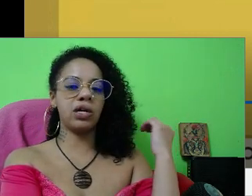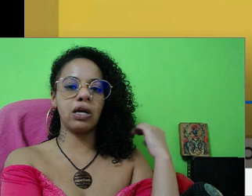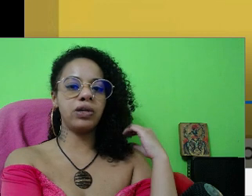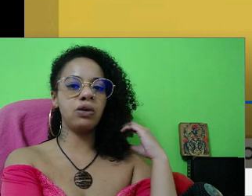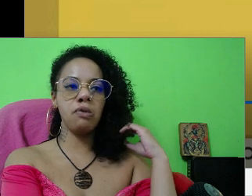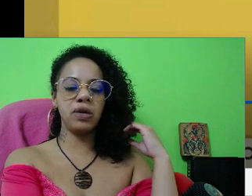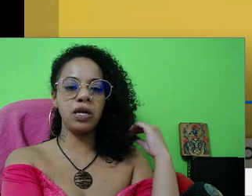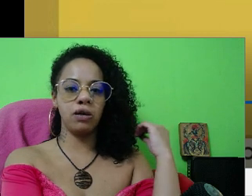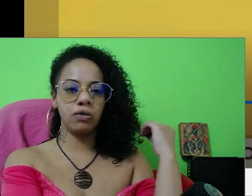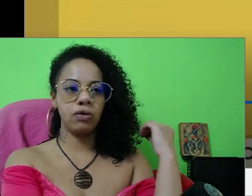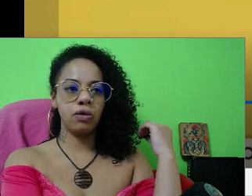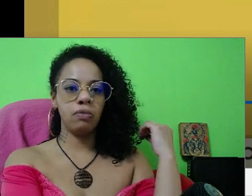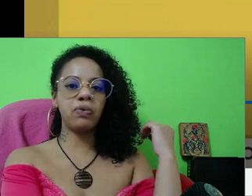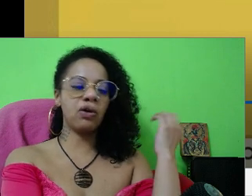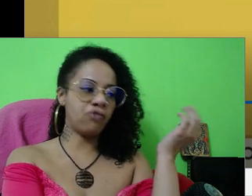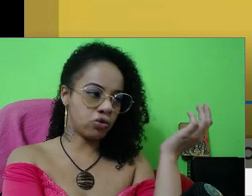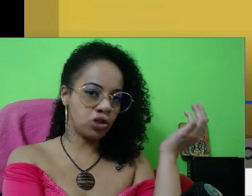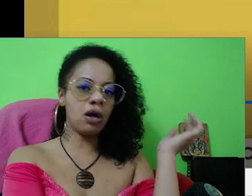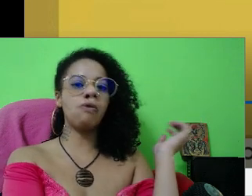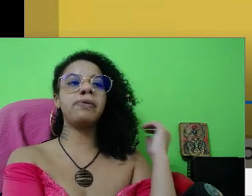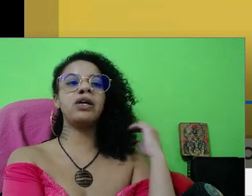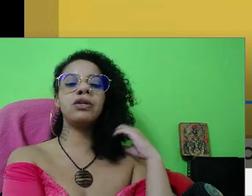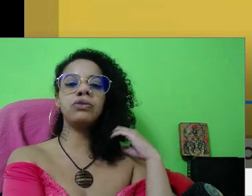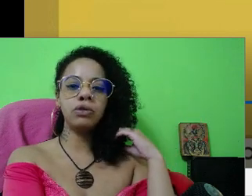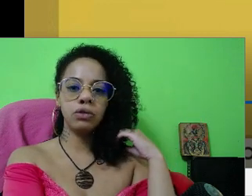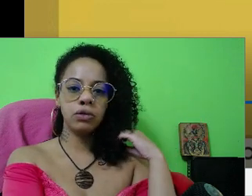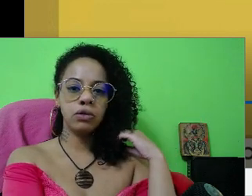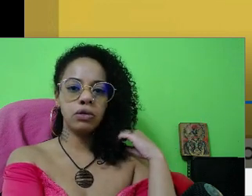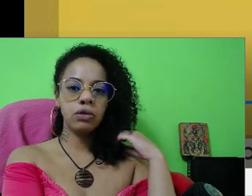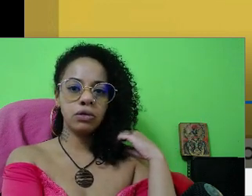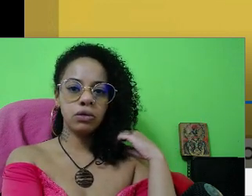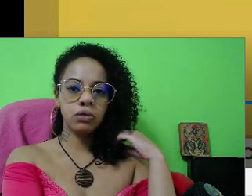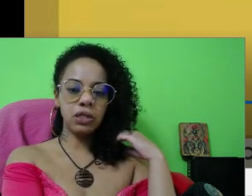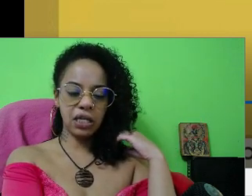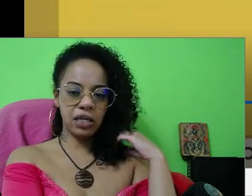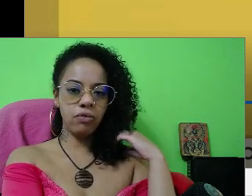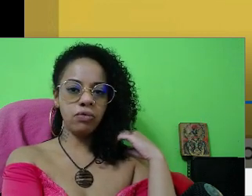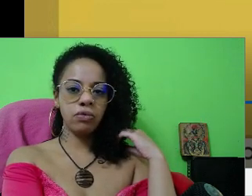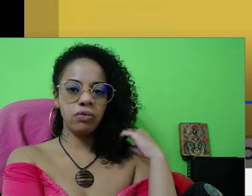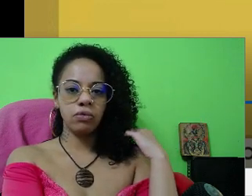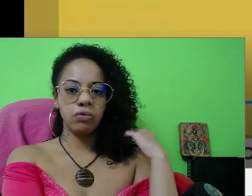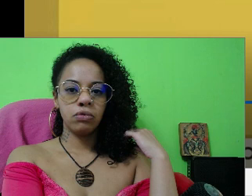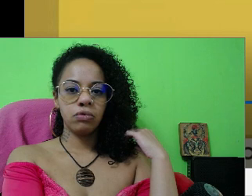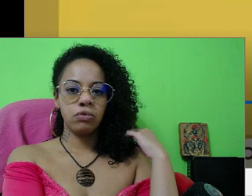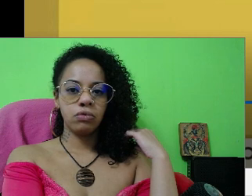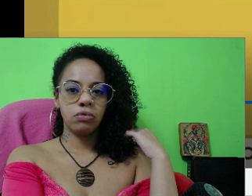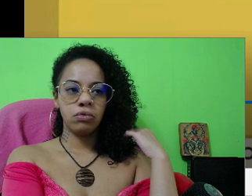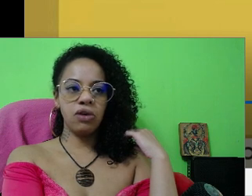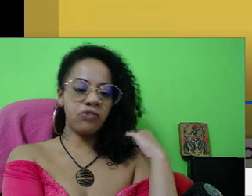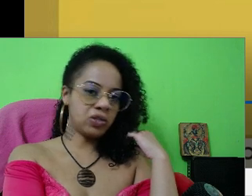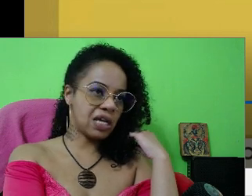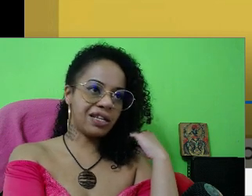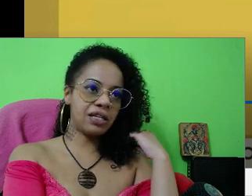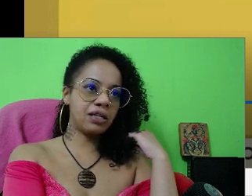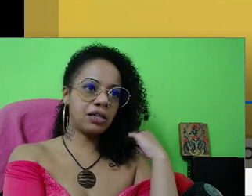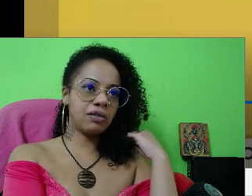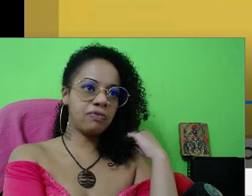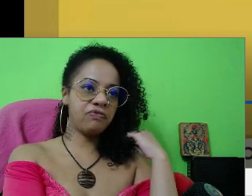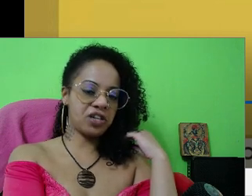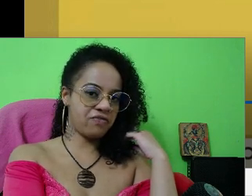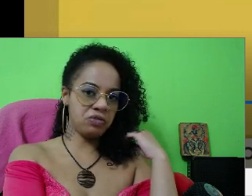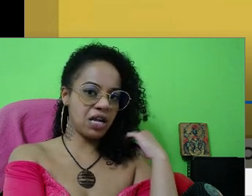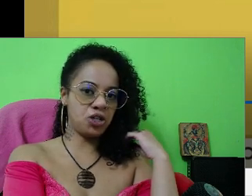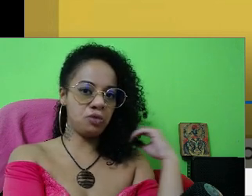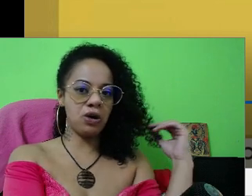me banir do teu canal é só me banir porque eu vou continuar acompanhando entendeu e você